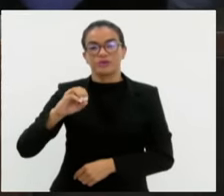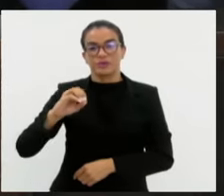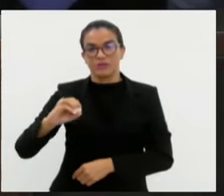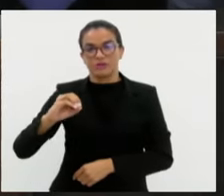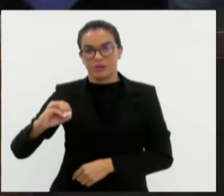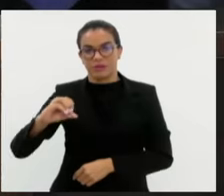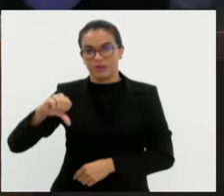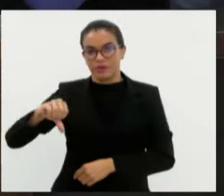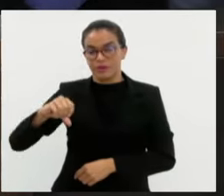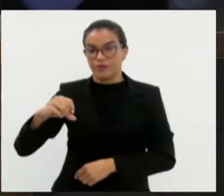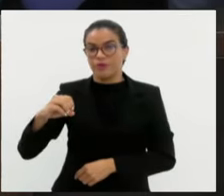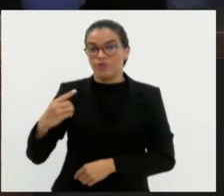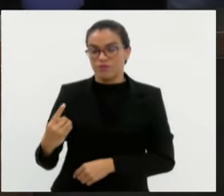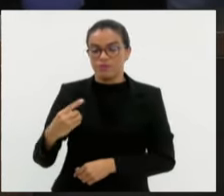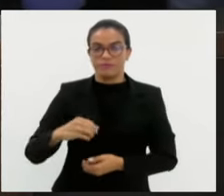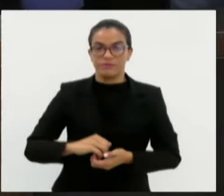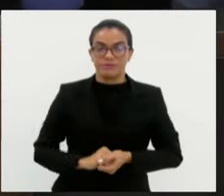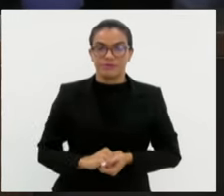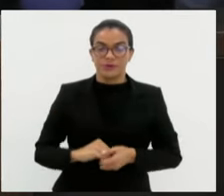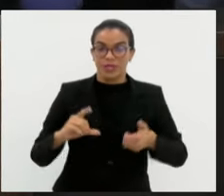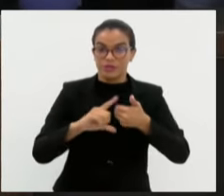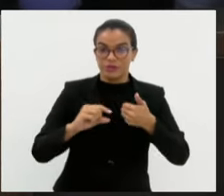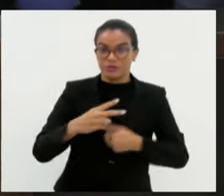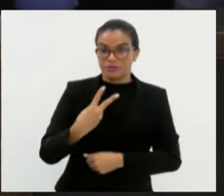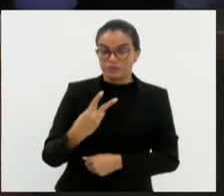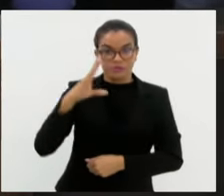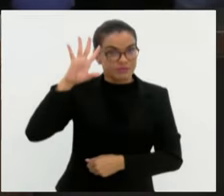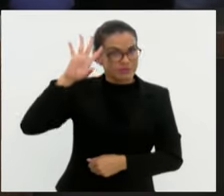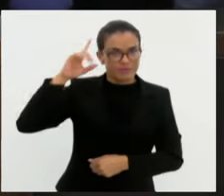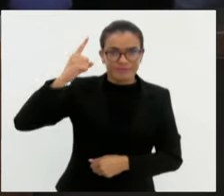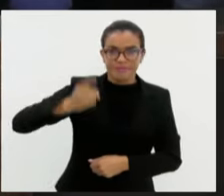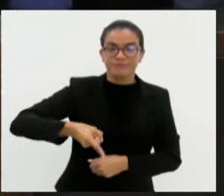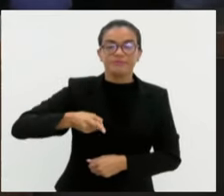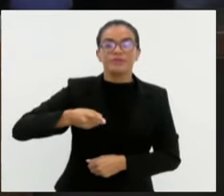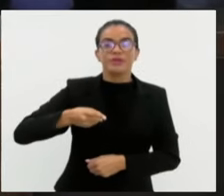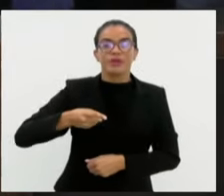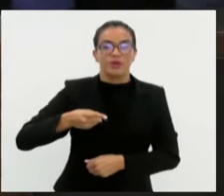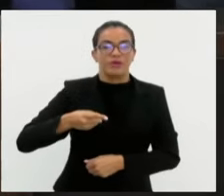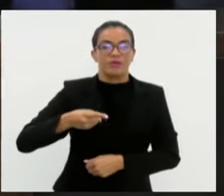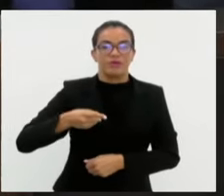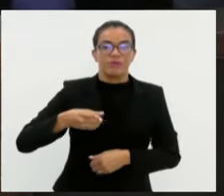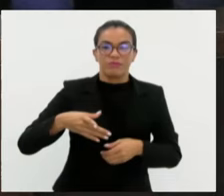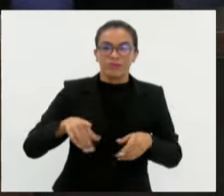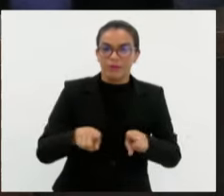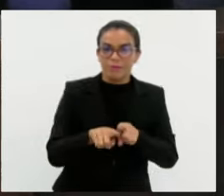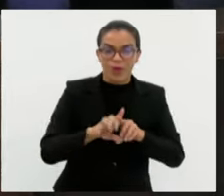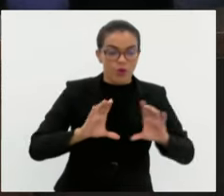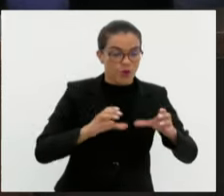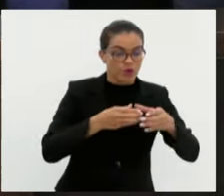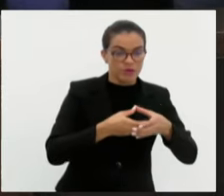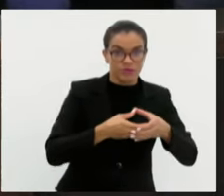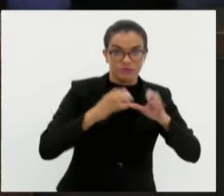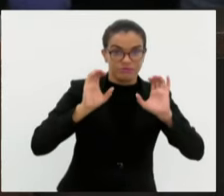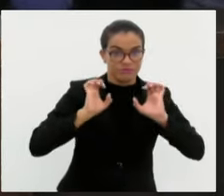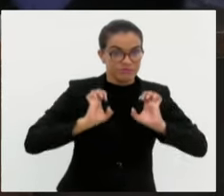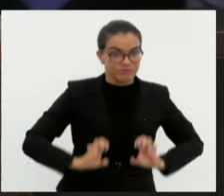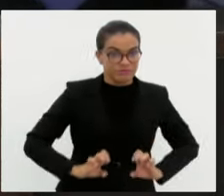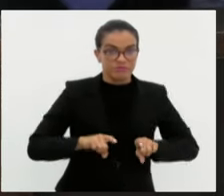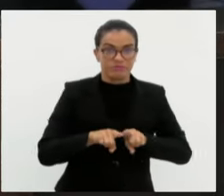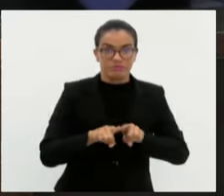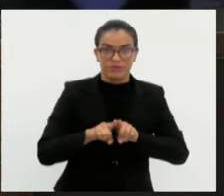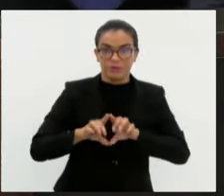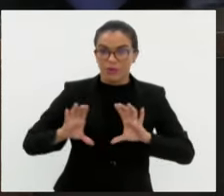003-7901-94-2023-8-19-0000. O artigo 2º fica determinada perante o Egrégio Conselho de Ética e de